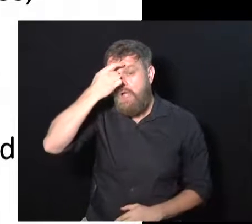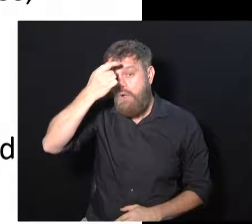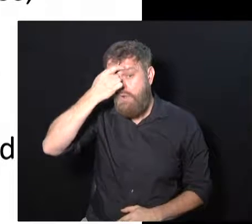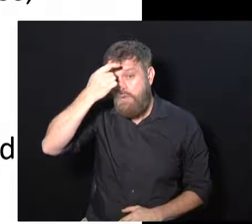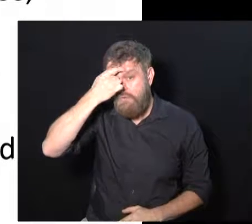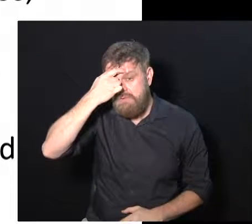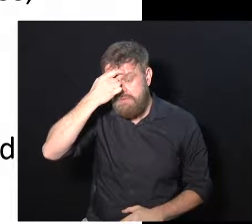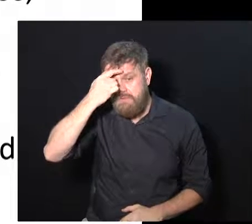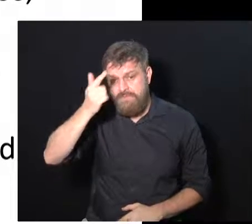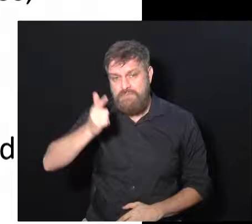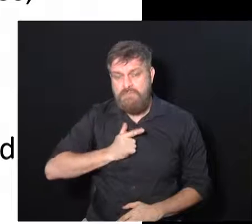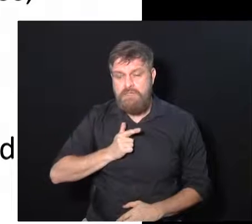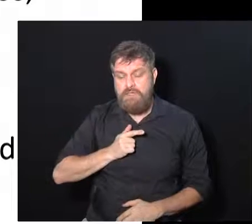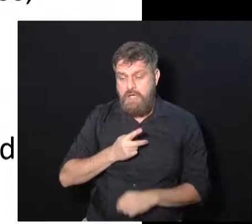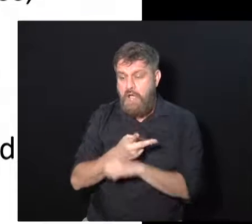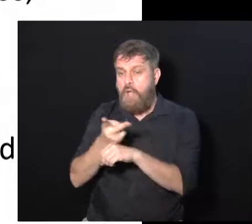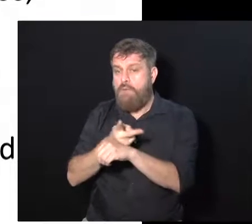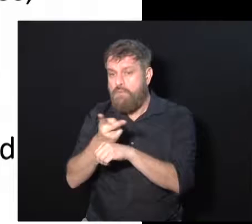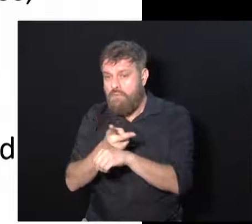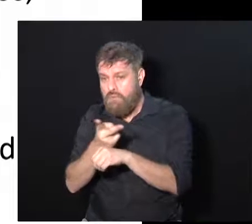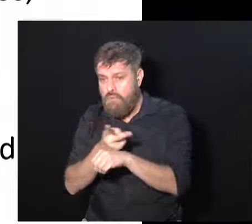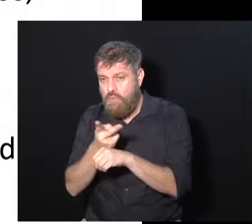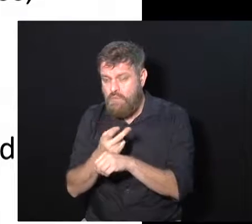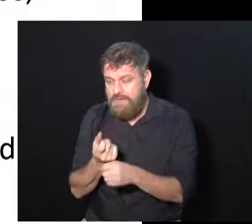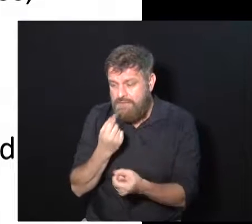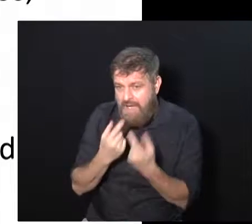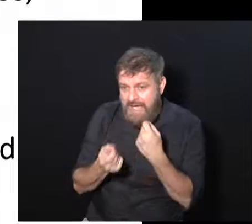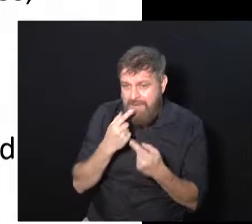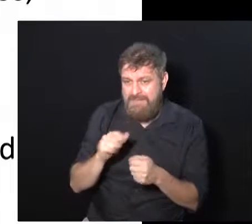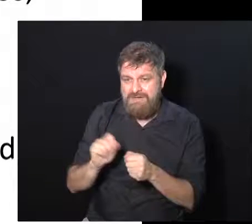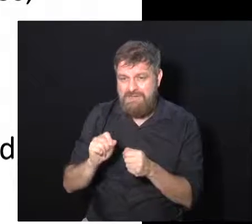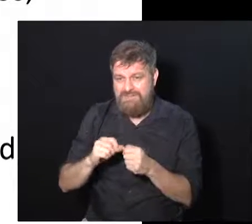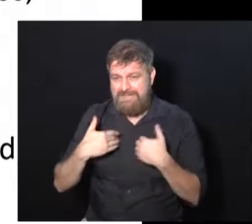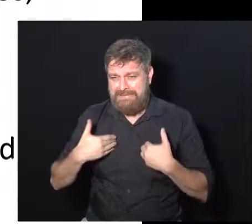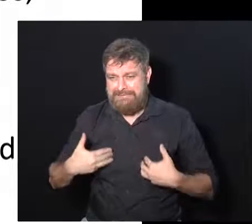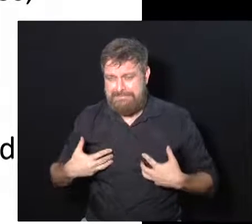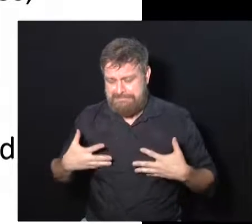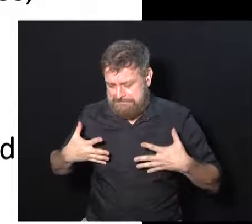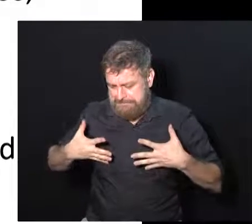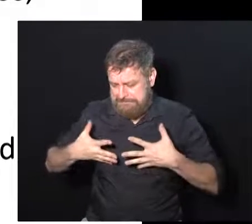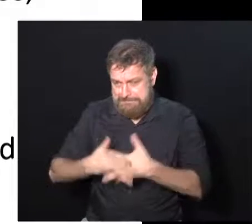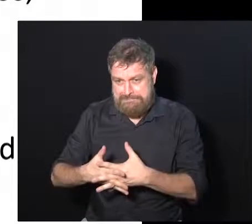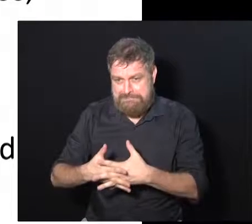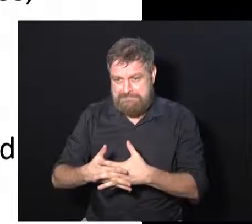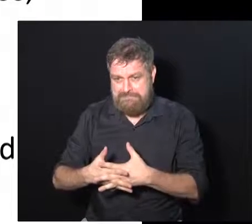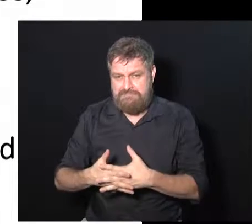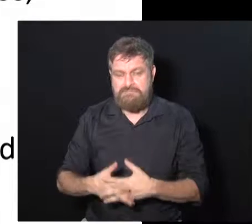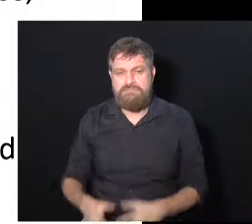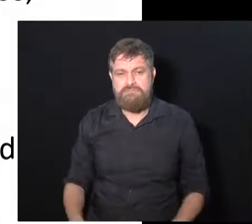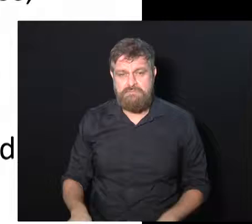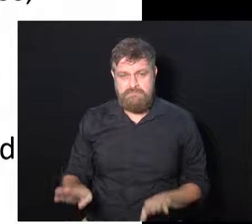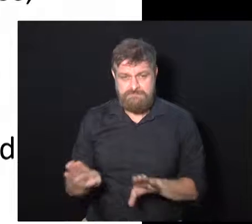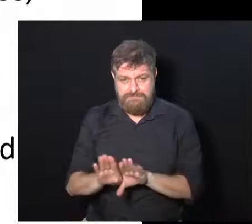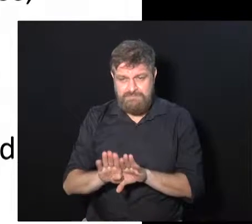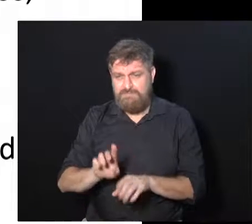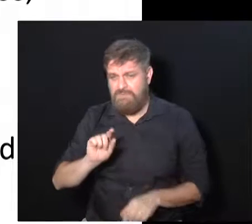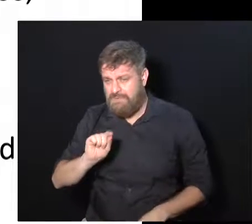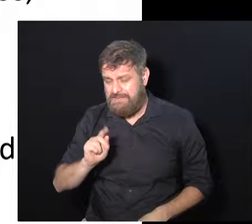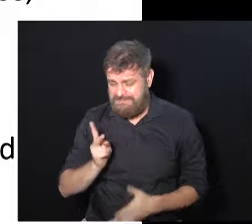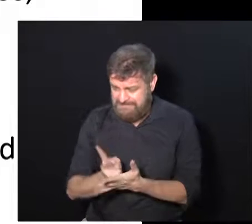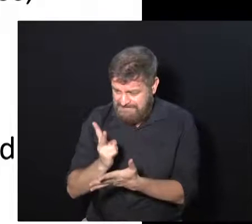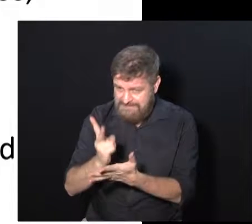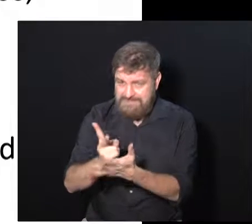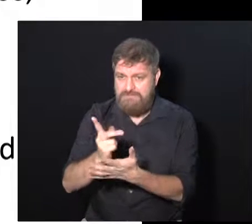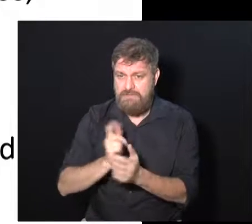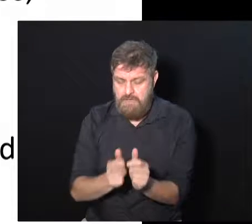estão buscando tratamentos que sejam menos agressivos, com menos toxicidade. Então, cada vez mais